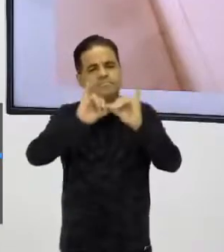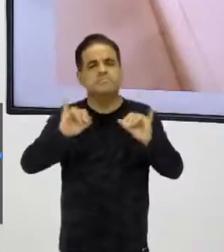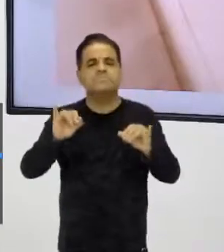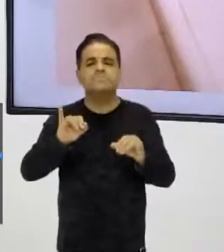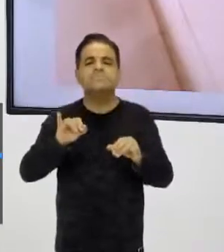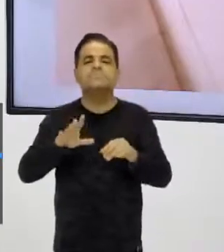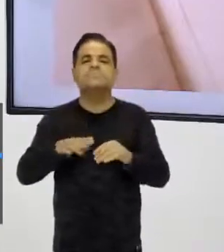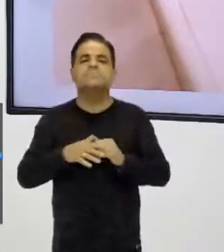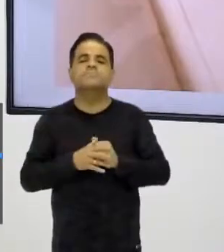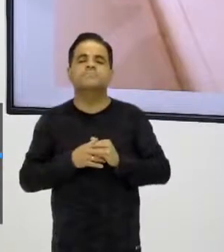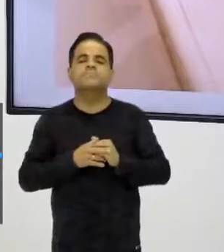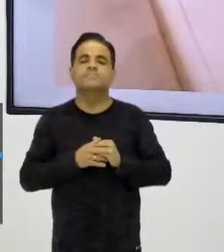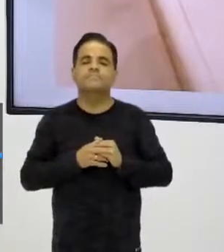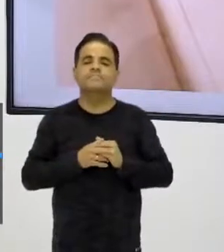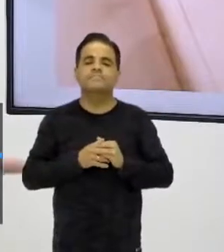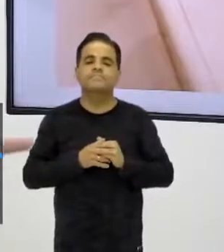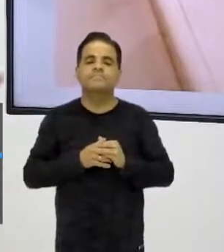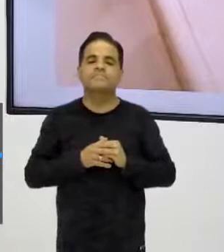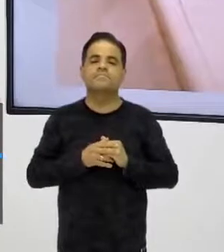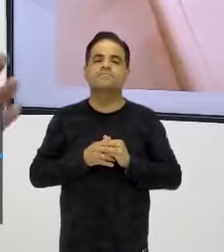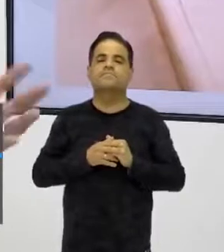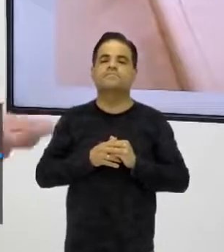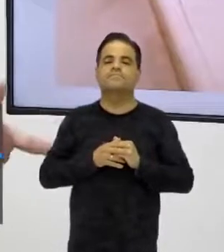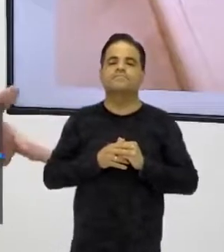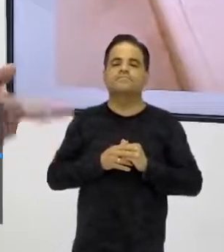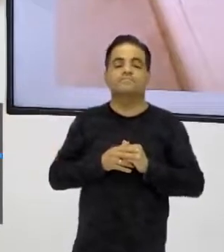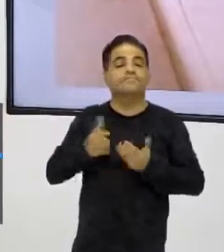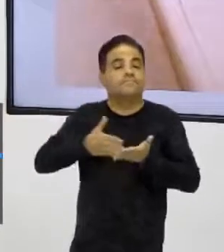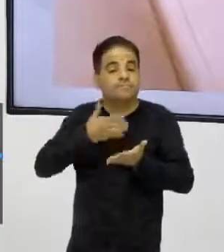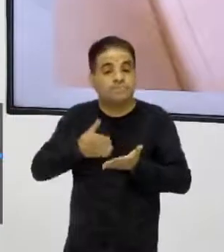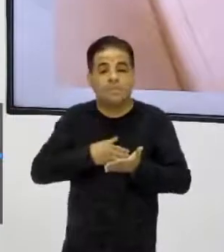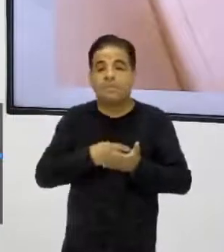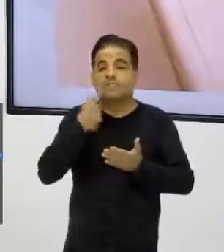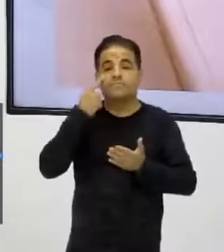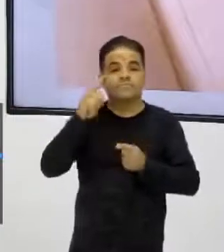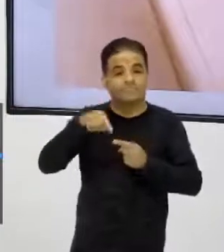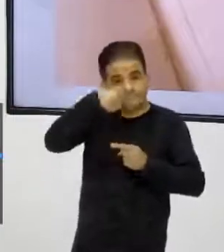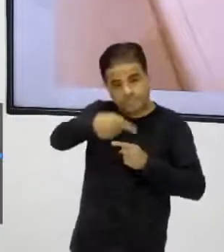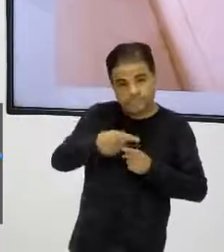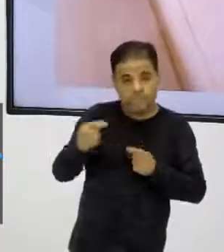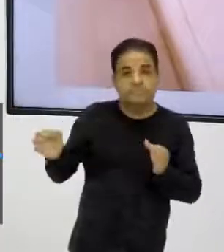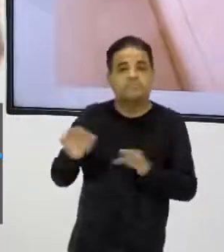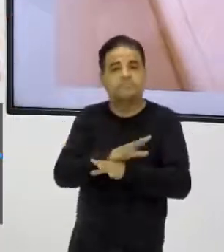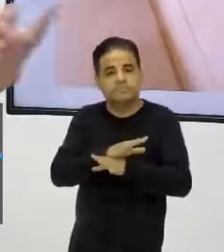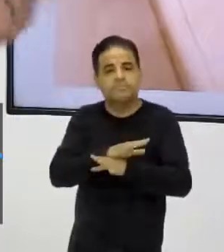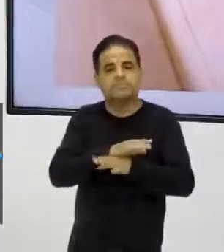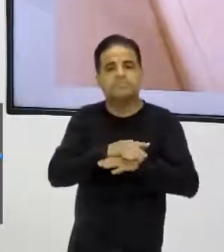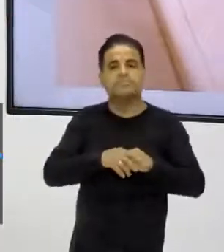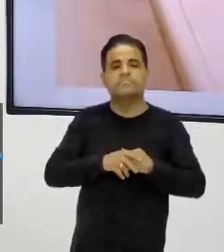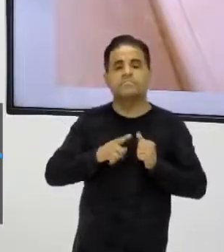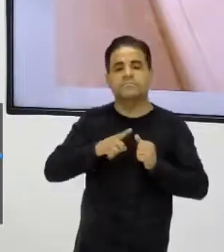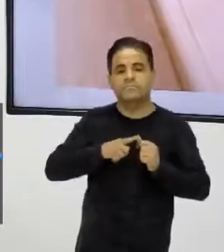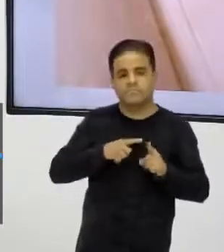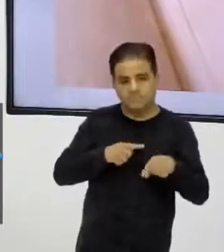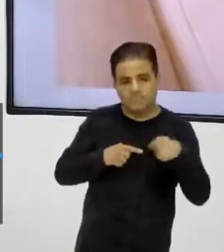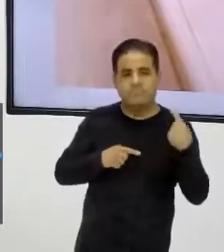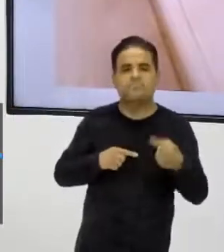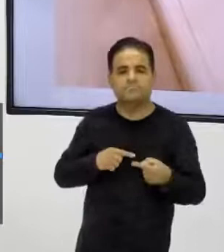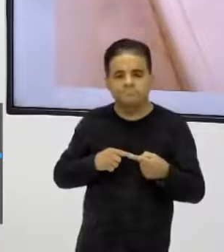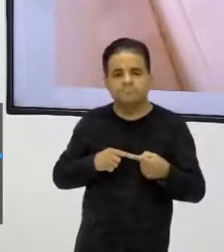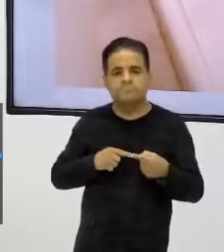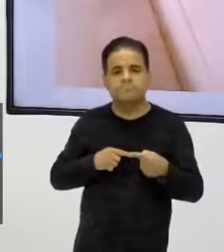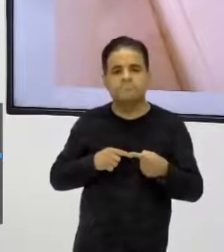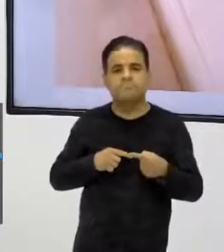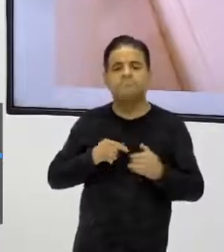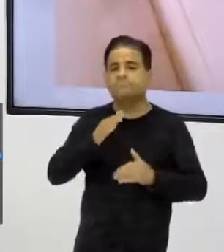pronto. Olha, porque tem muita gente que faz o livro, mas não vê o livro depois acabado, acaba morrendo antes, aí tem um póstumo lá. Ele